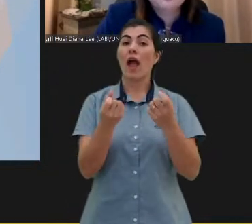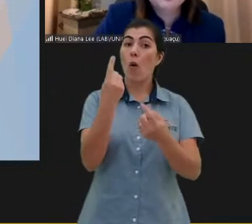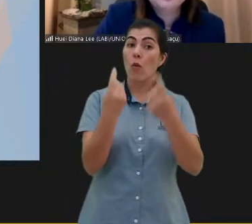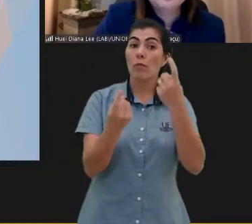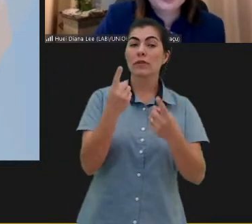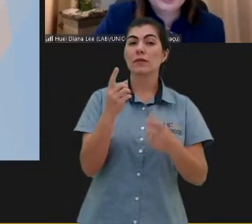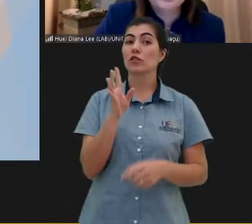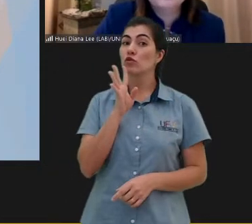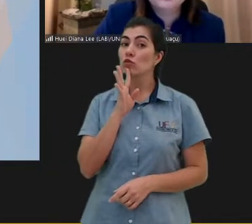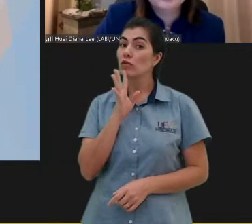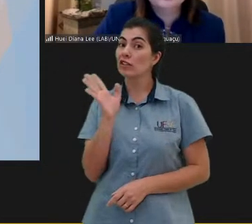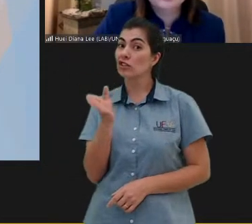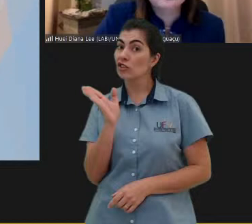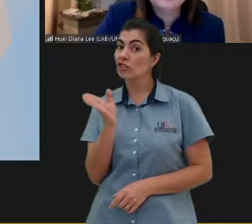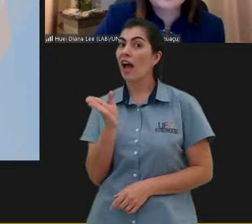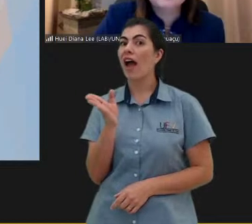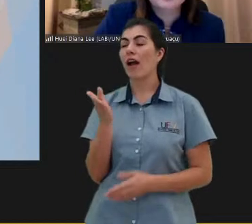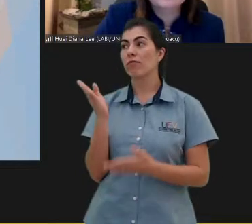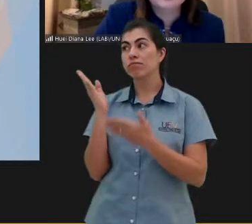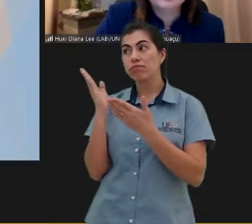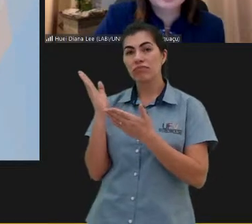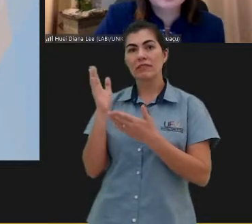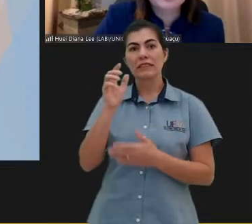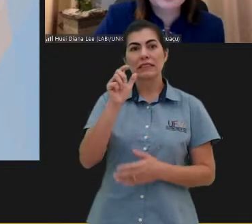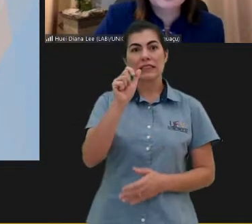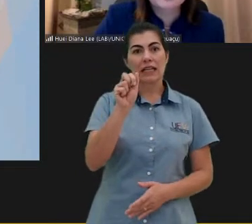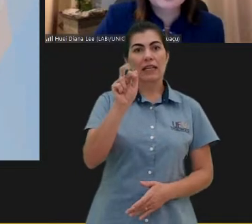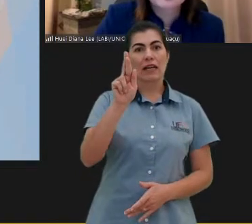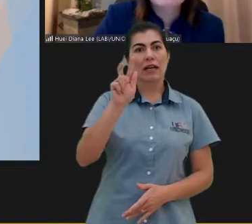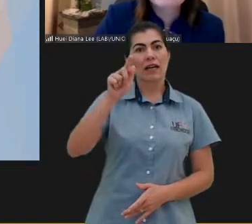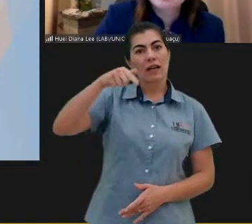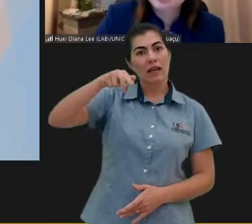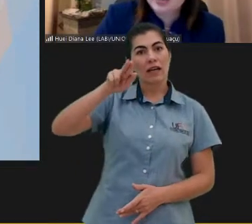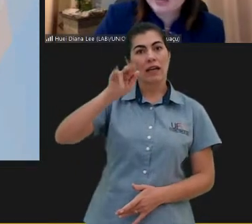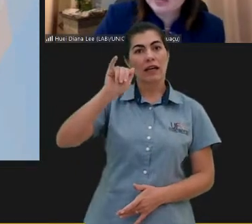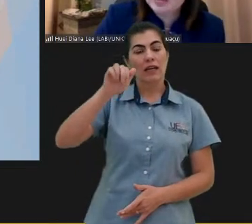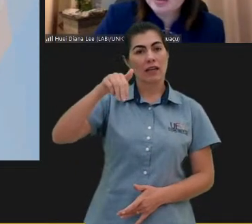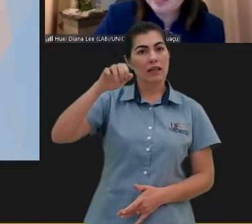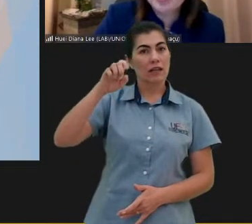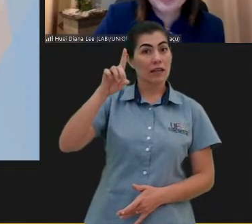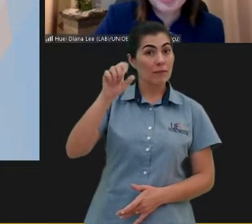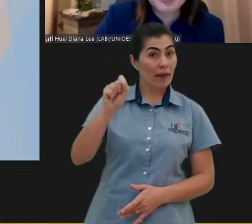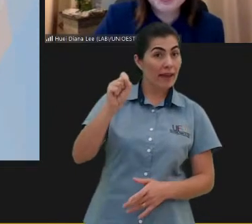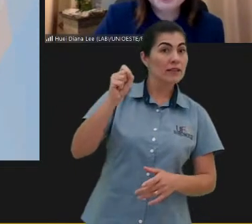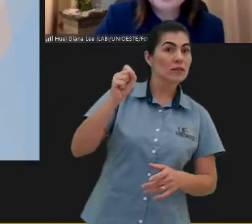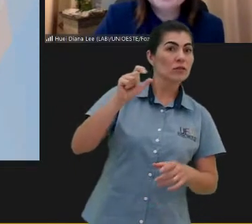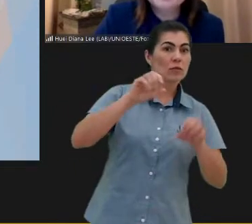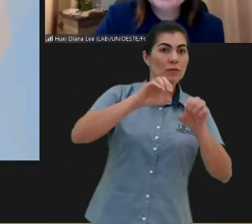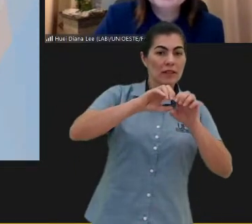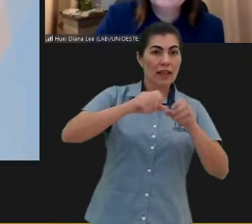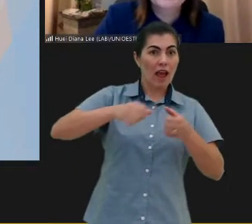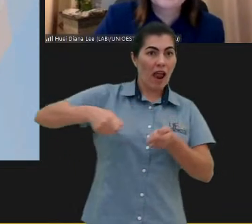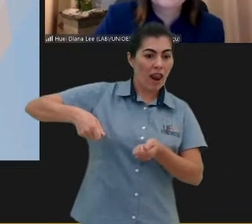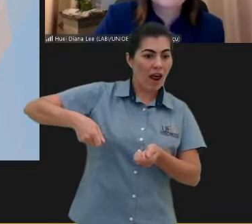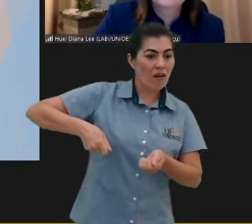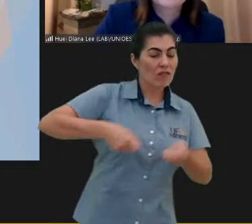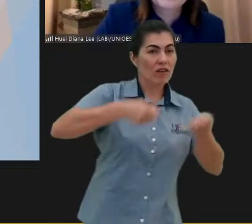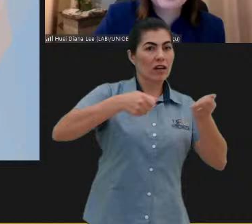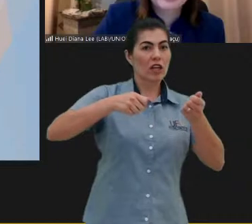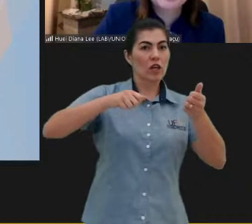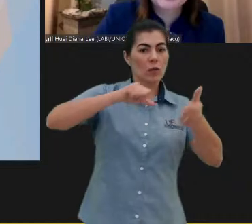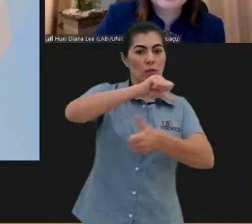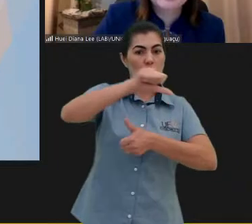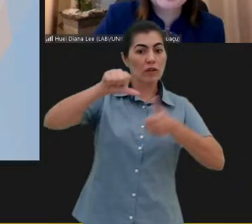Já ouviram falar, não é, do Arquimedes, da alavanca de Arquimedes? Me dê uma alavanca e moverei o mundo.